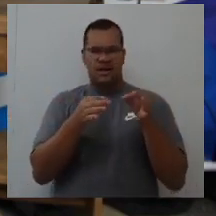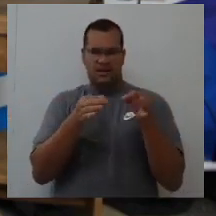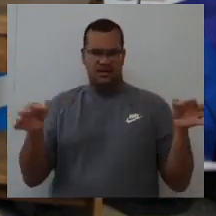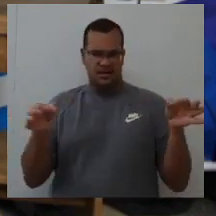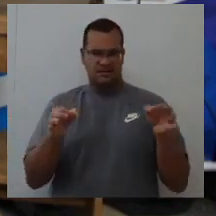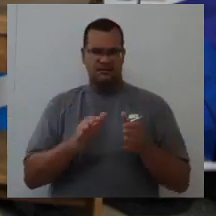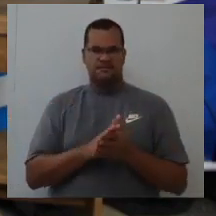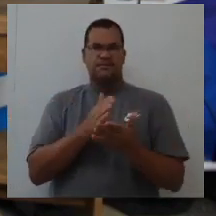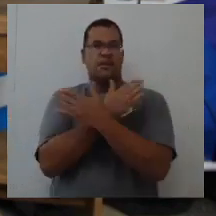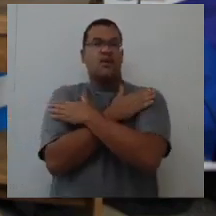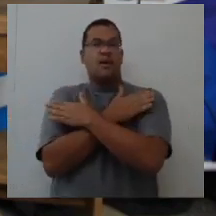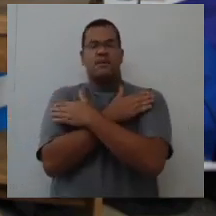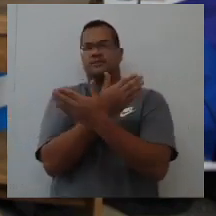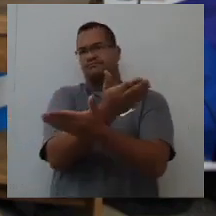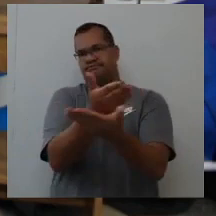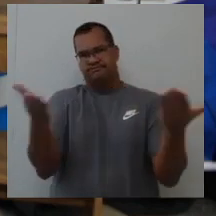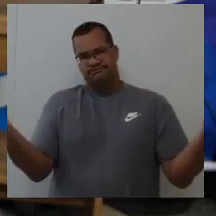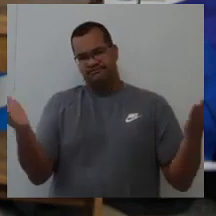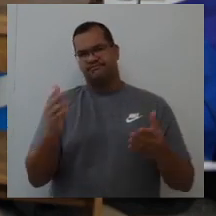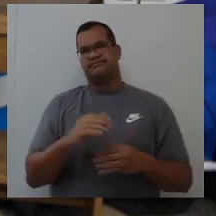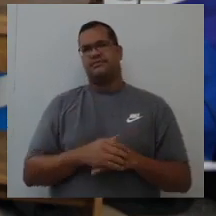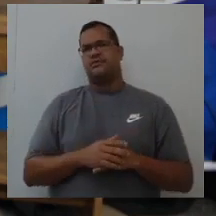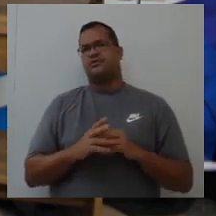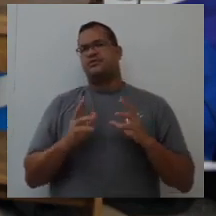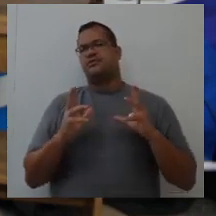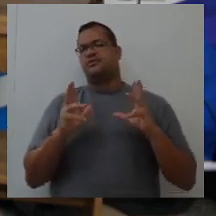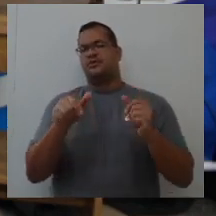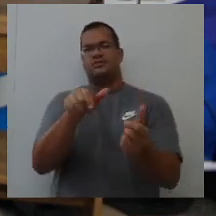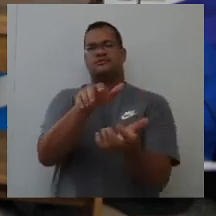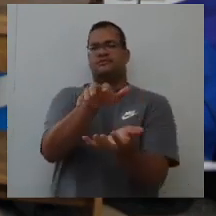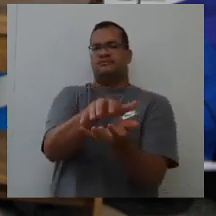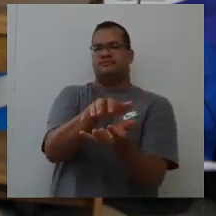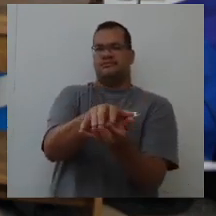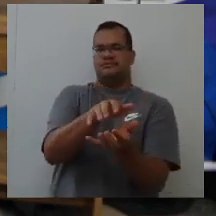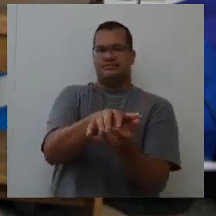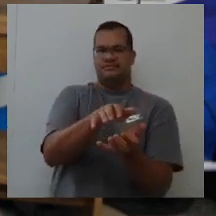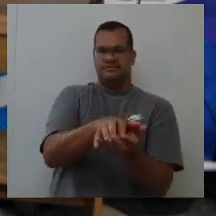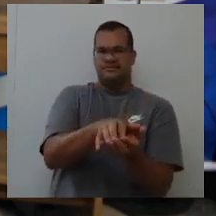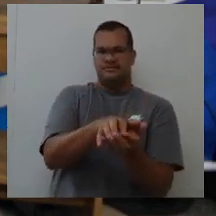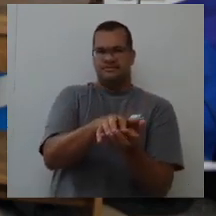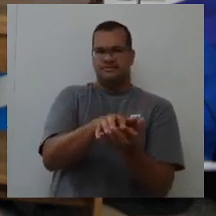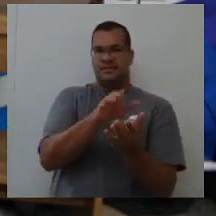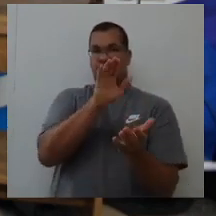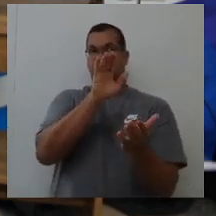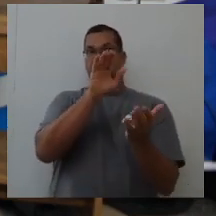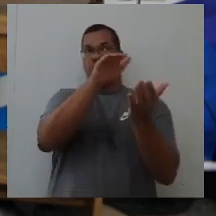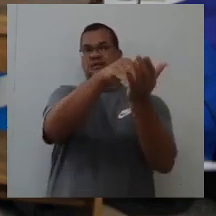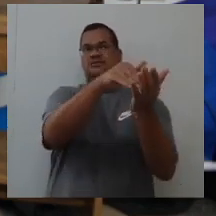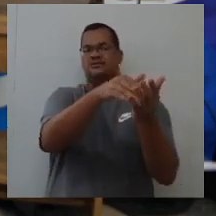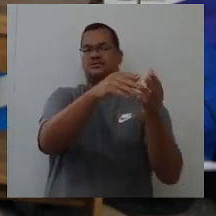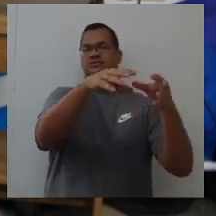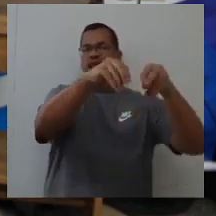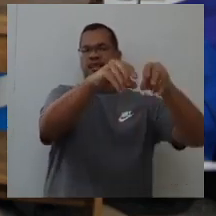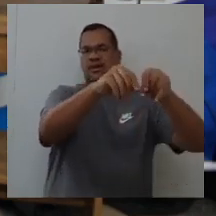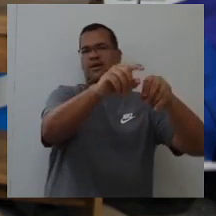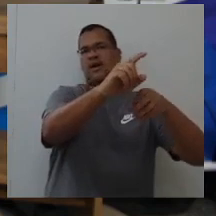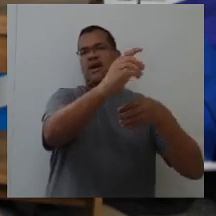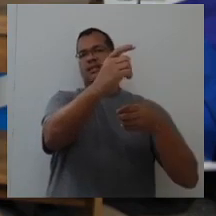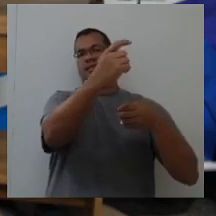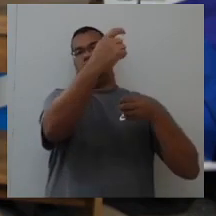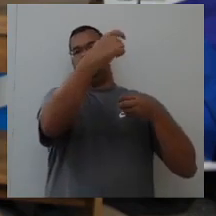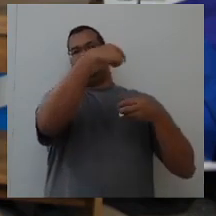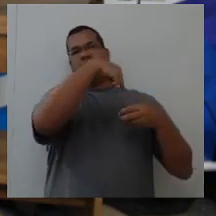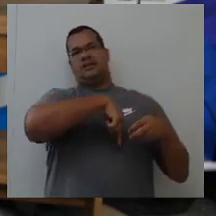mandar um abraço para a galera que está aí espalhado por todo o estado de Pernambuco, desde o sertão até o litoral. Olha, vocês